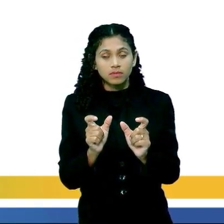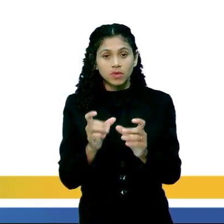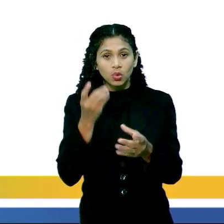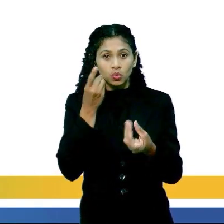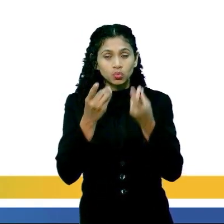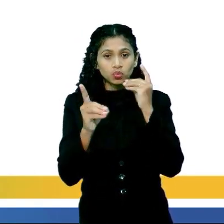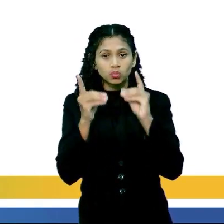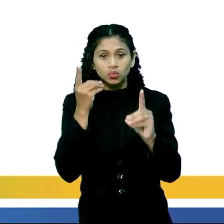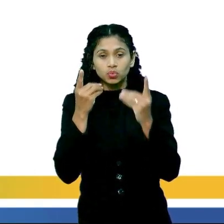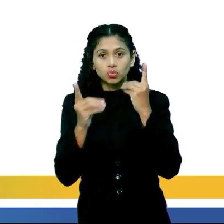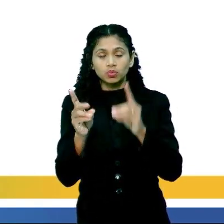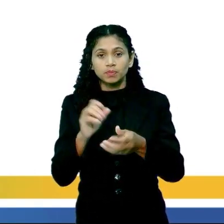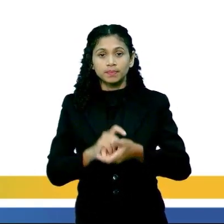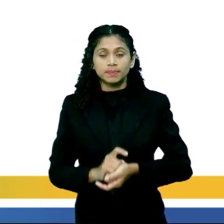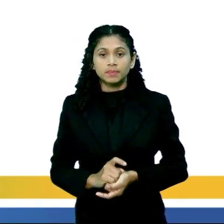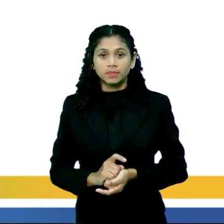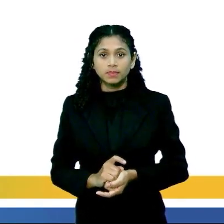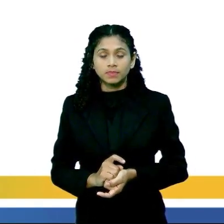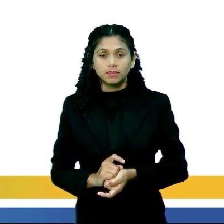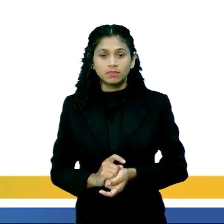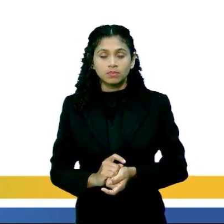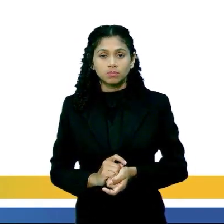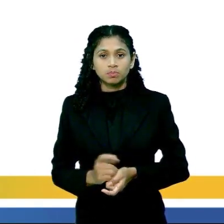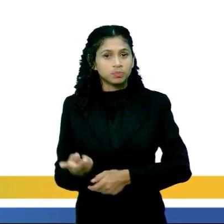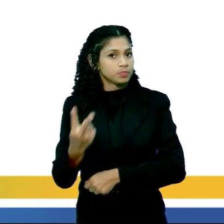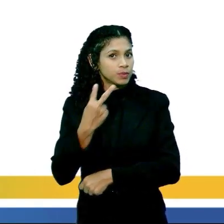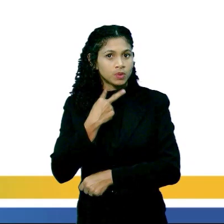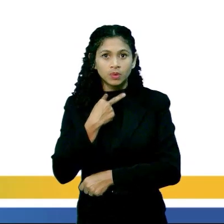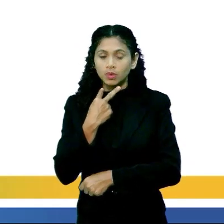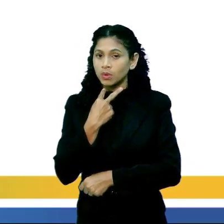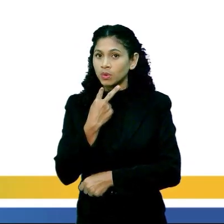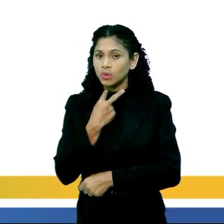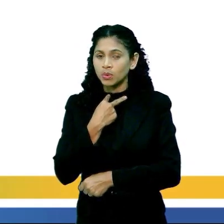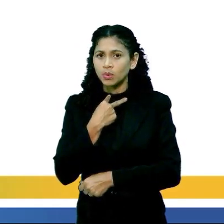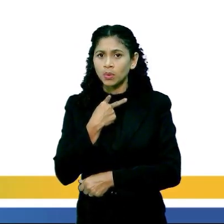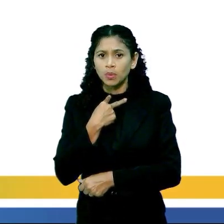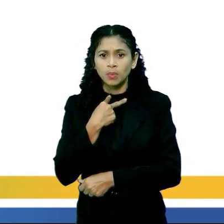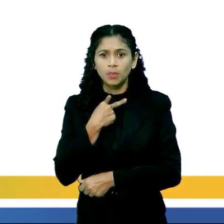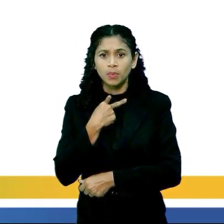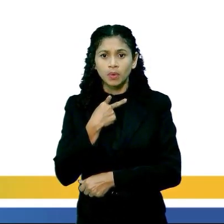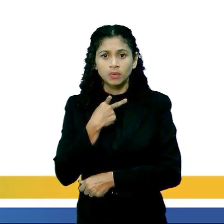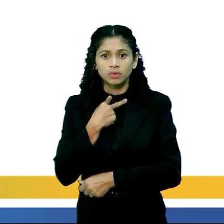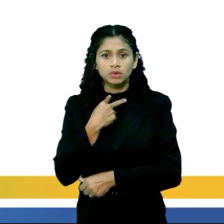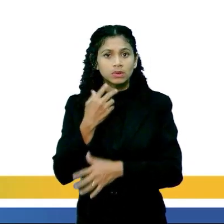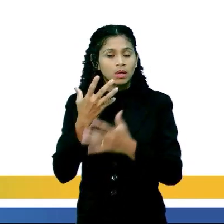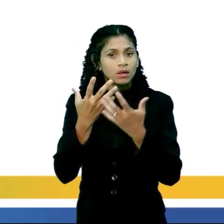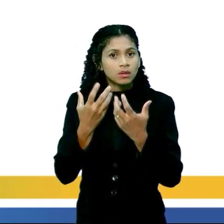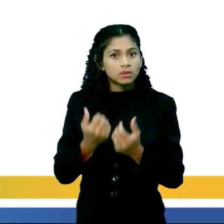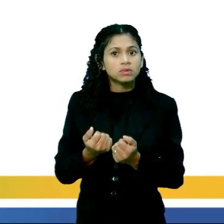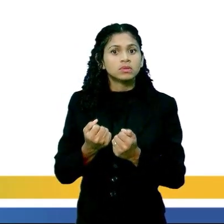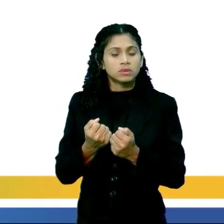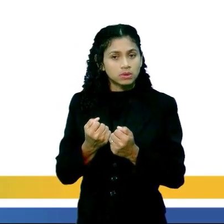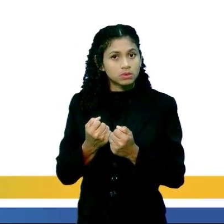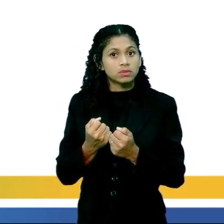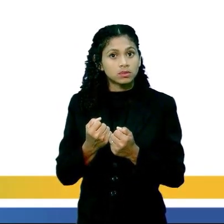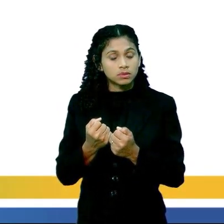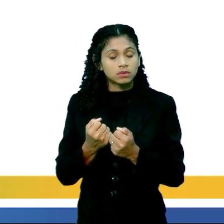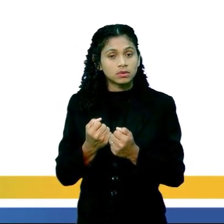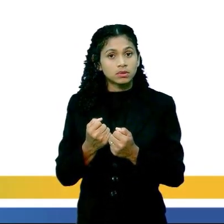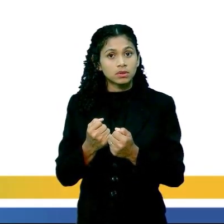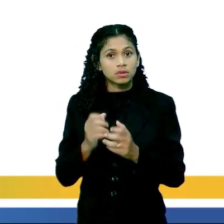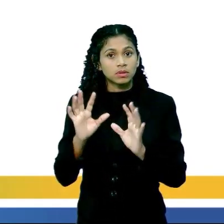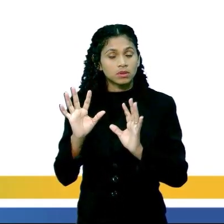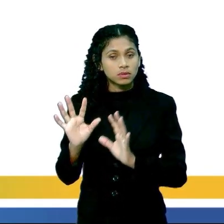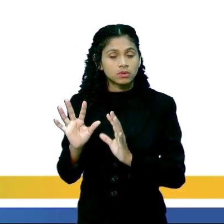ele diz: não podemos permitir a tomada desse ponto estratégico, porque realmente é um ponto estratégico. Mas, na verdade, o que